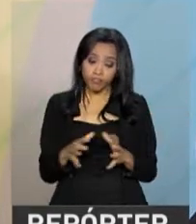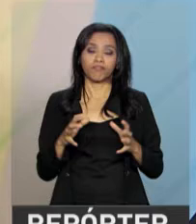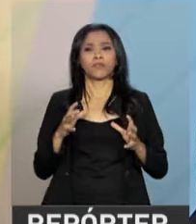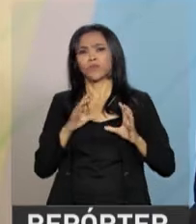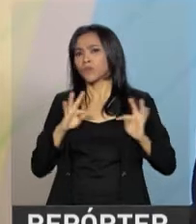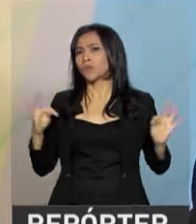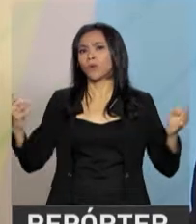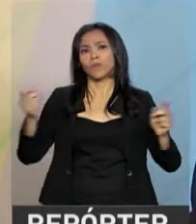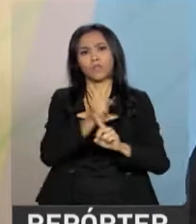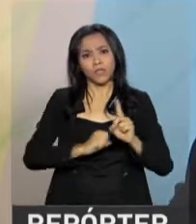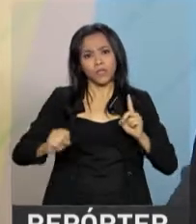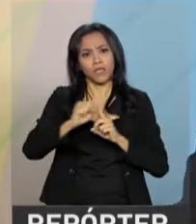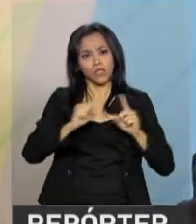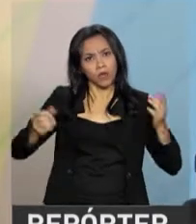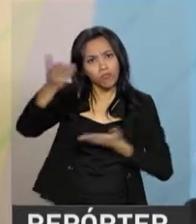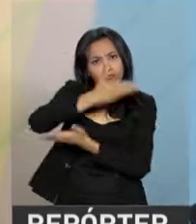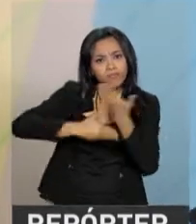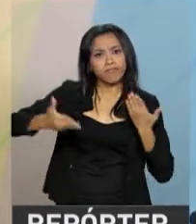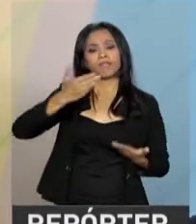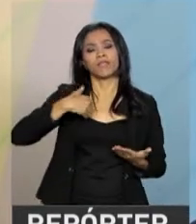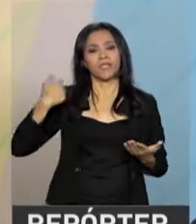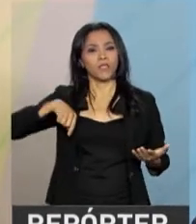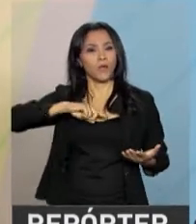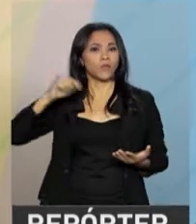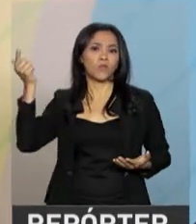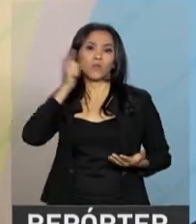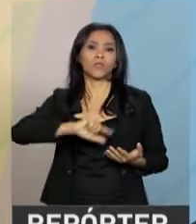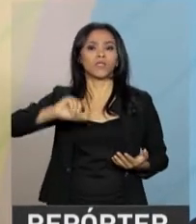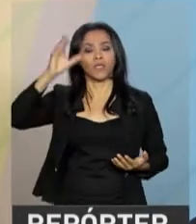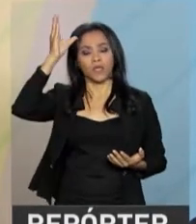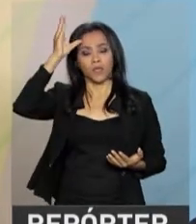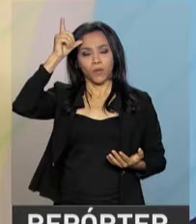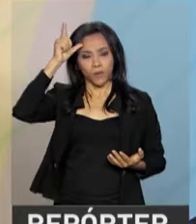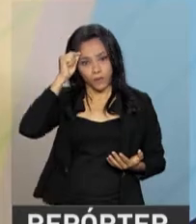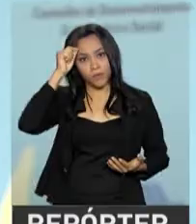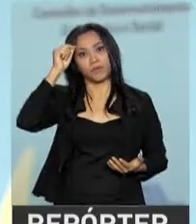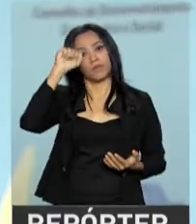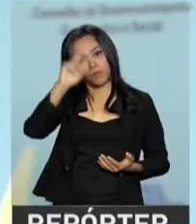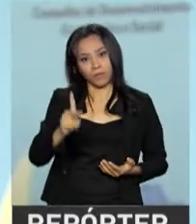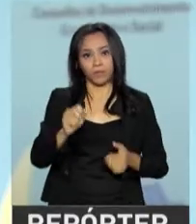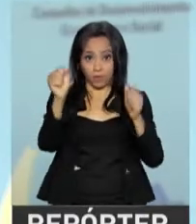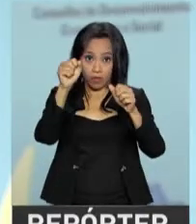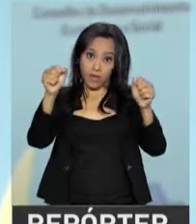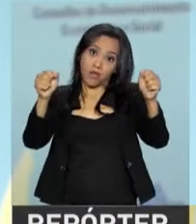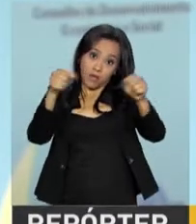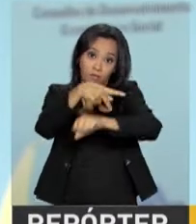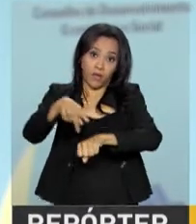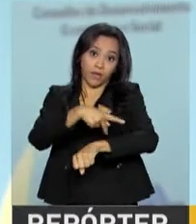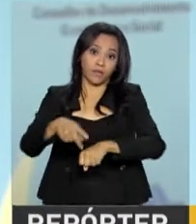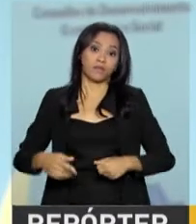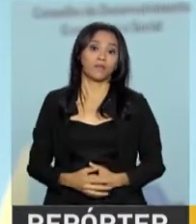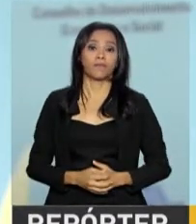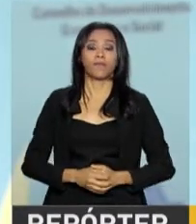a sociedade para que, afinal, se ganhe uma certa tranquilidade no país. O presidente detalhou ainda